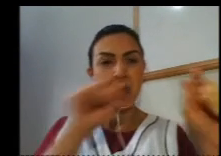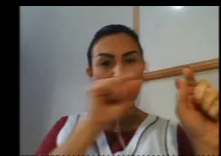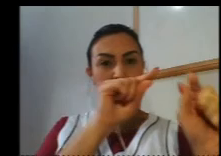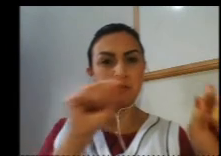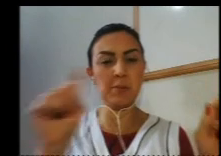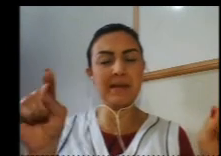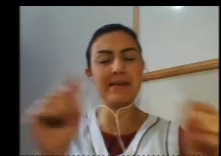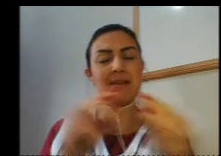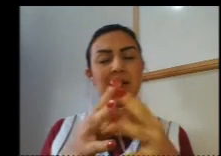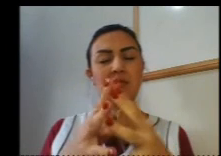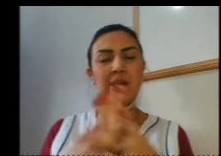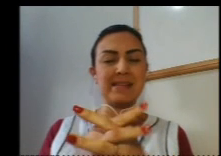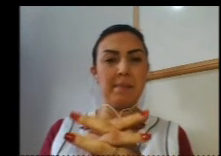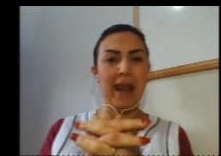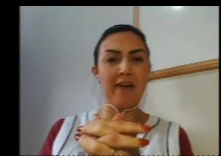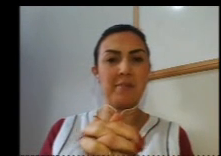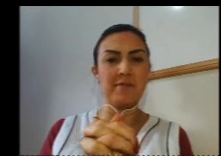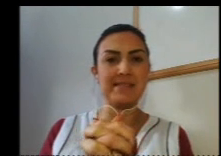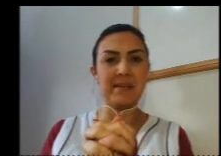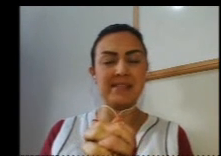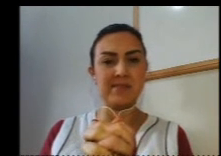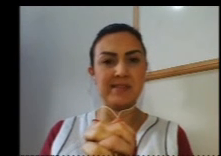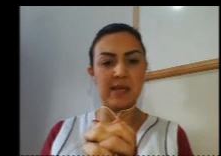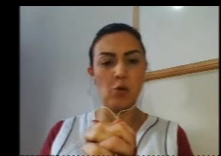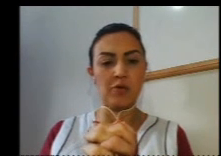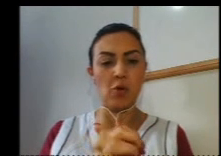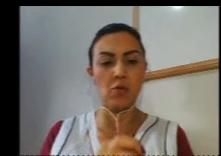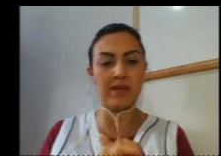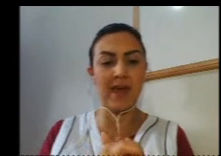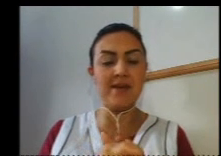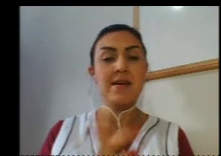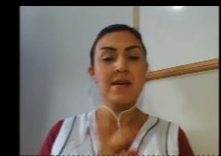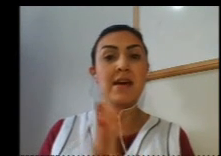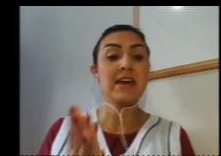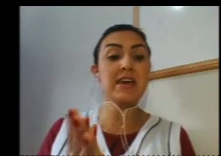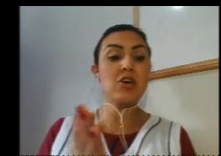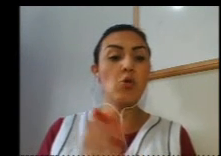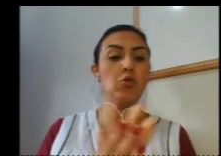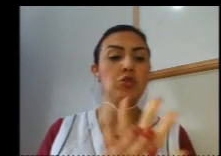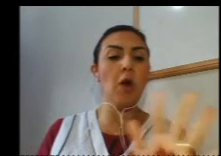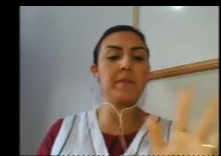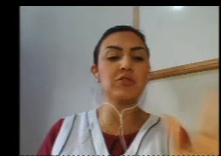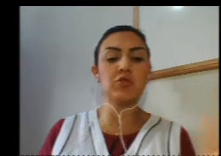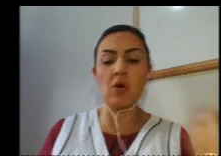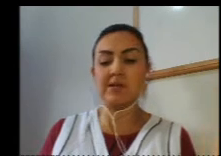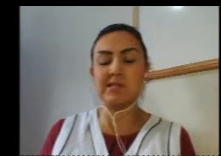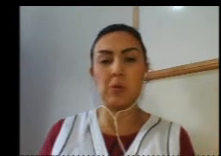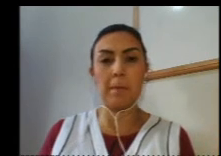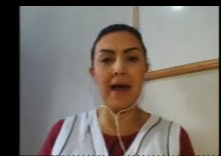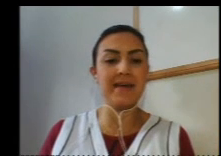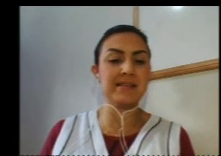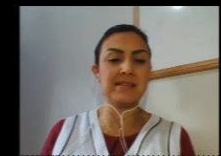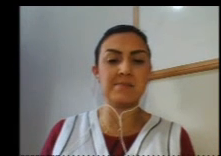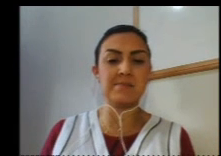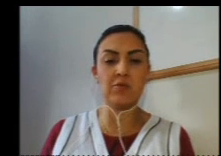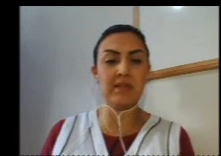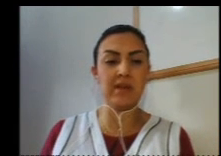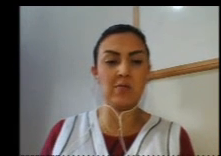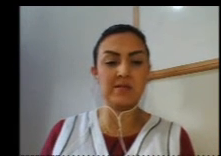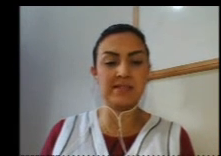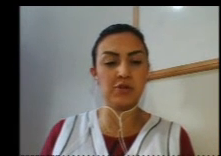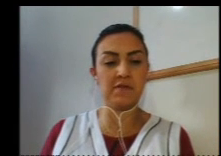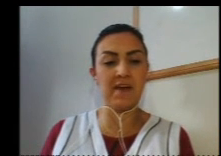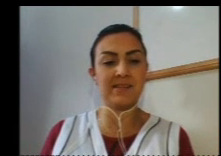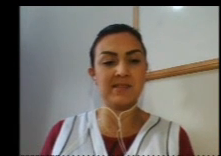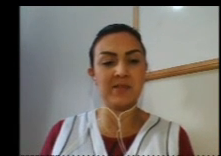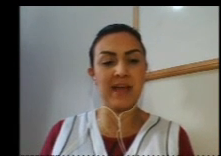Estado. Eu fui sublinhando ali no caça-palavra para você ver se você encontrou, ok? E o nome do nosso país. Meu